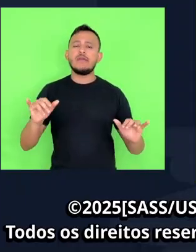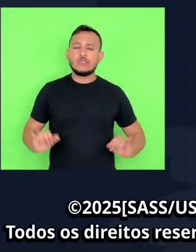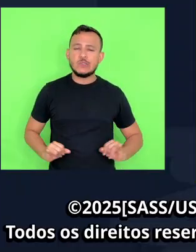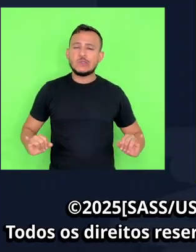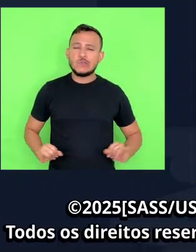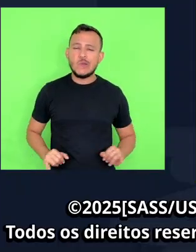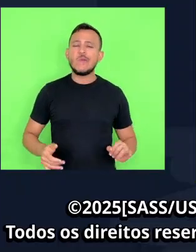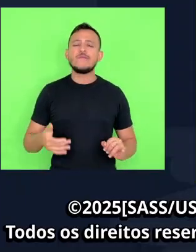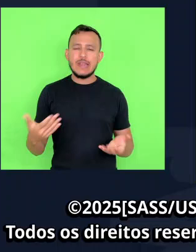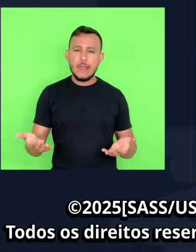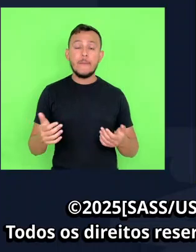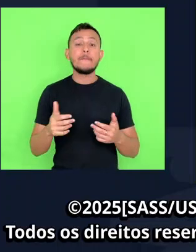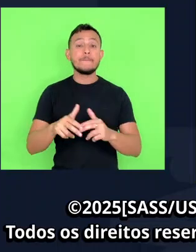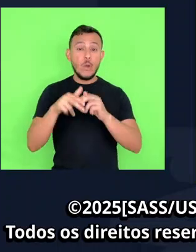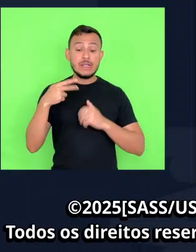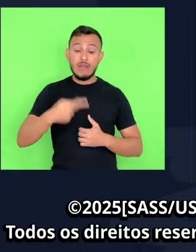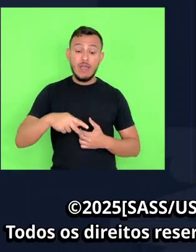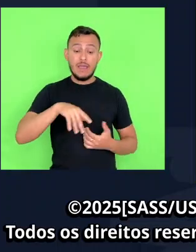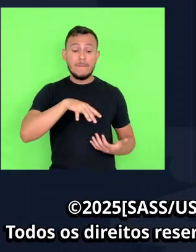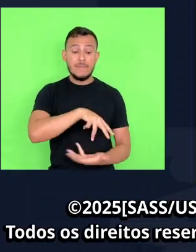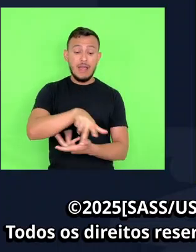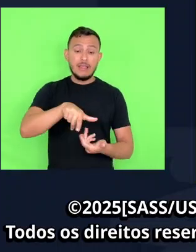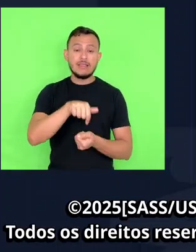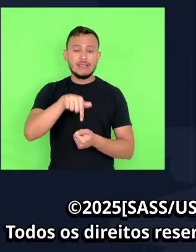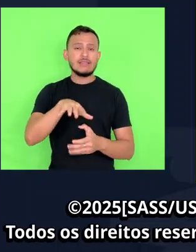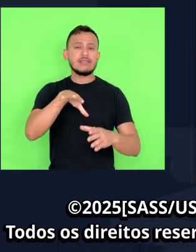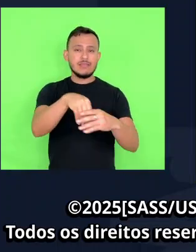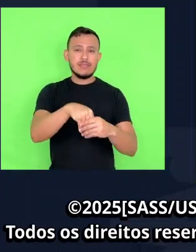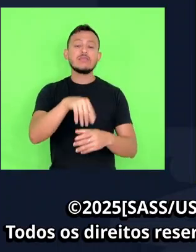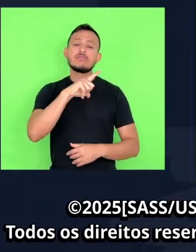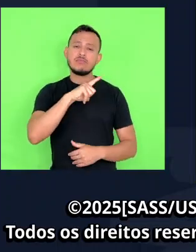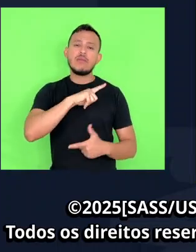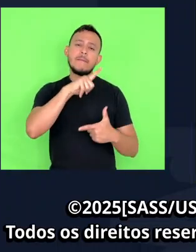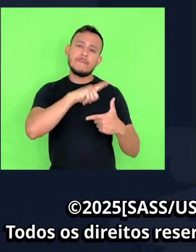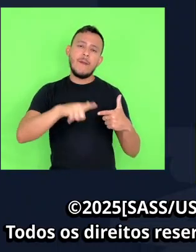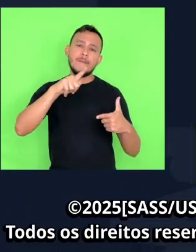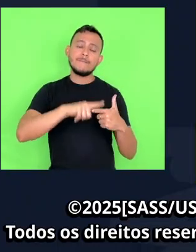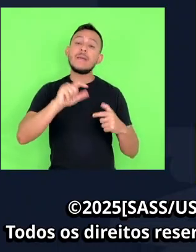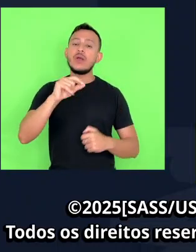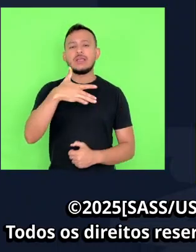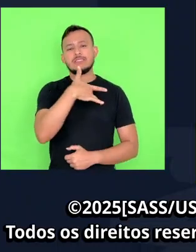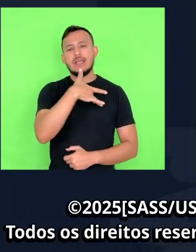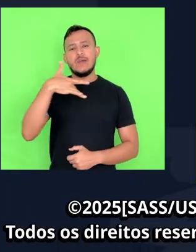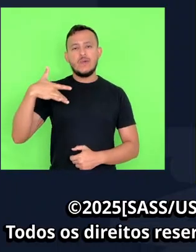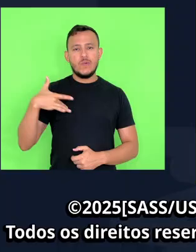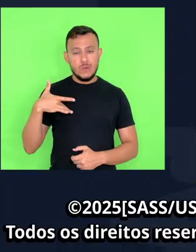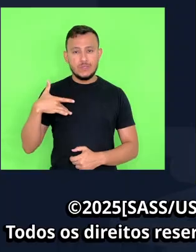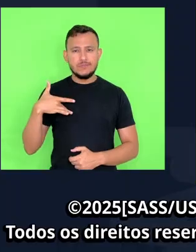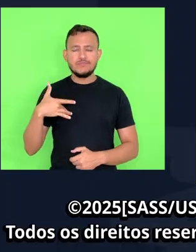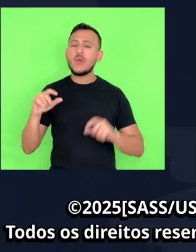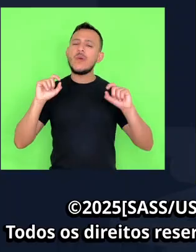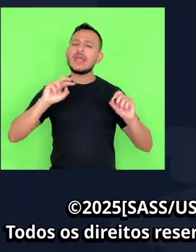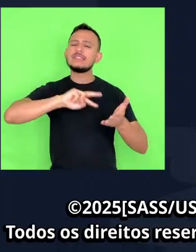sofrendo. Então, o nosso planeta está com problemas de saúde. Então, o que